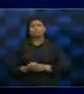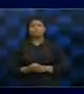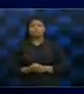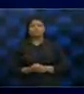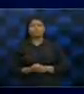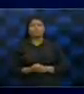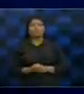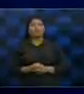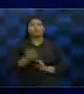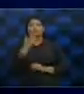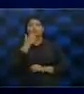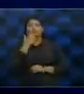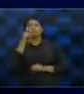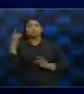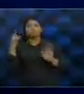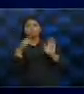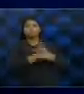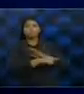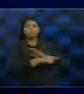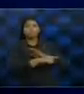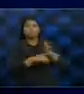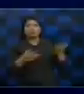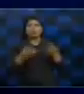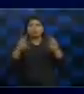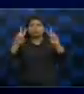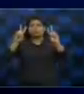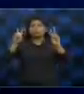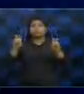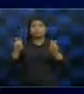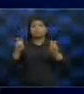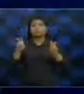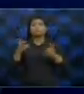Candidato Arthur pergunta para o candidato Marcelo sobre